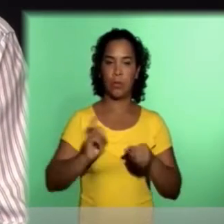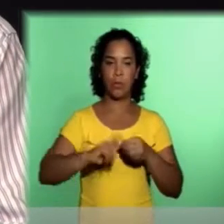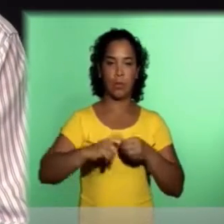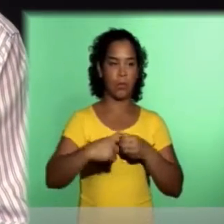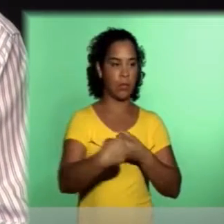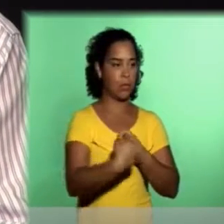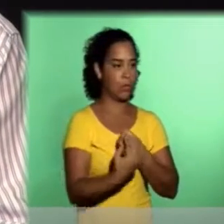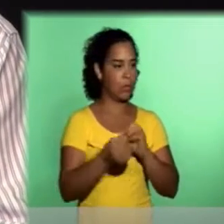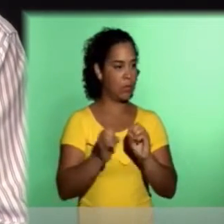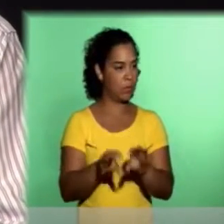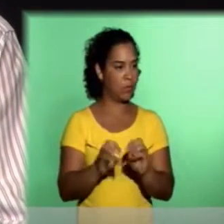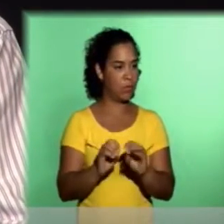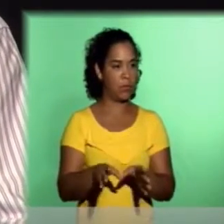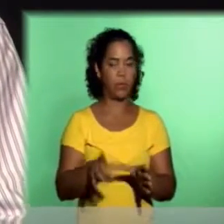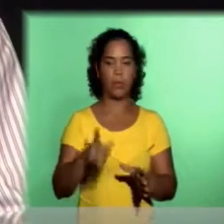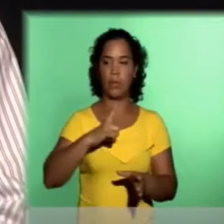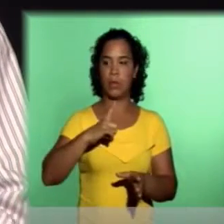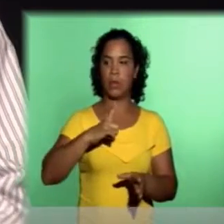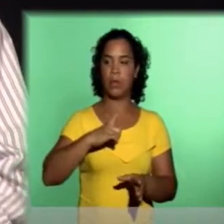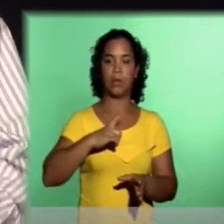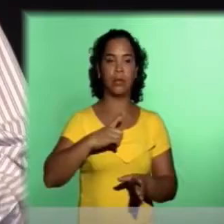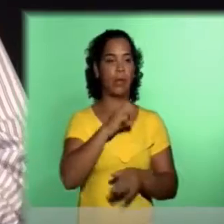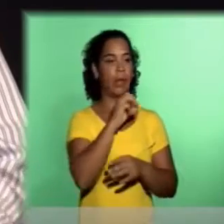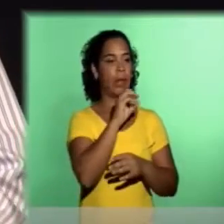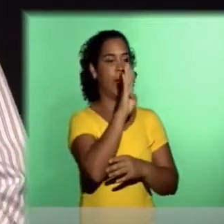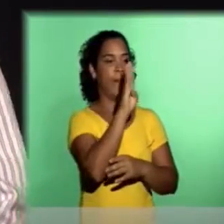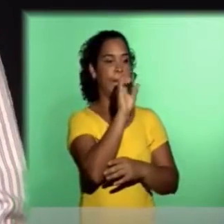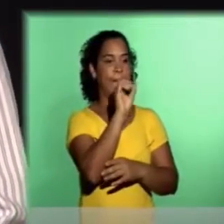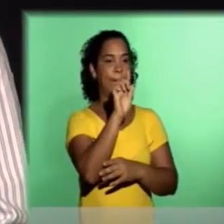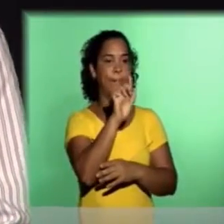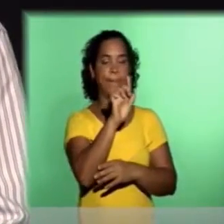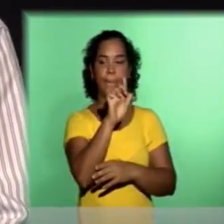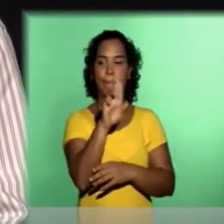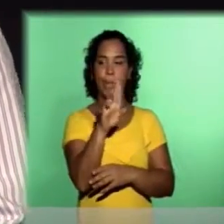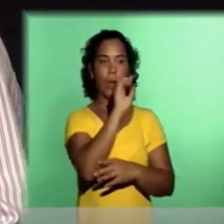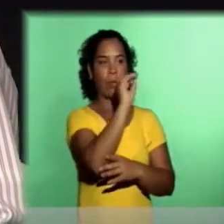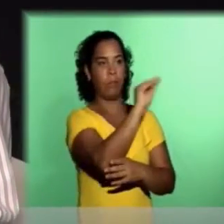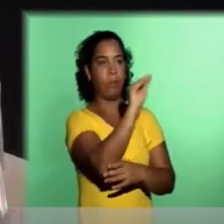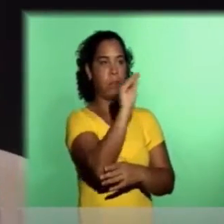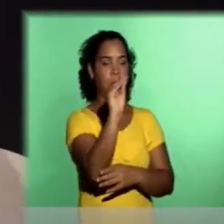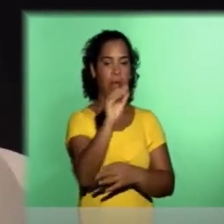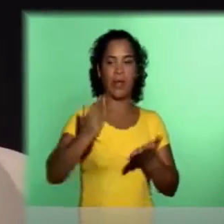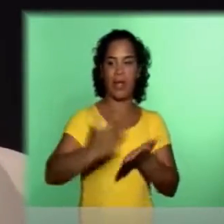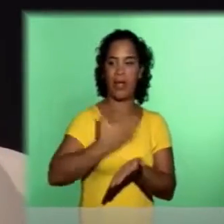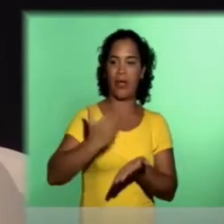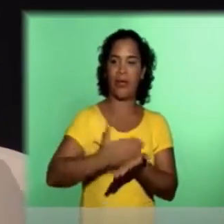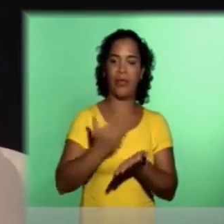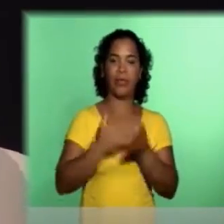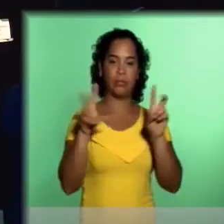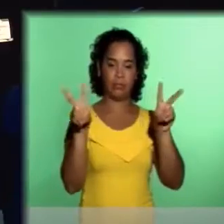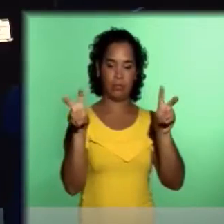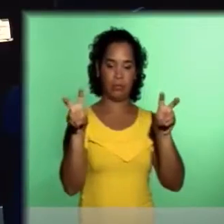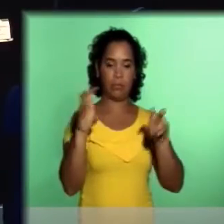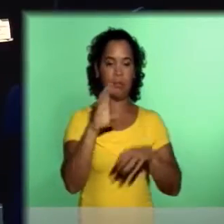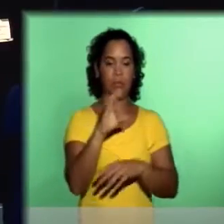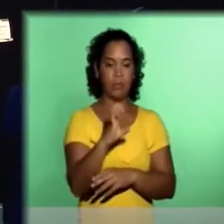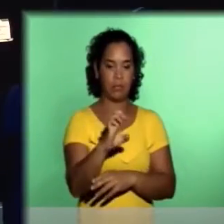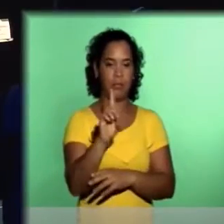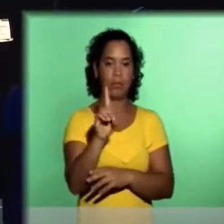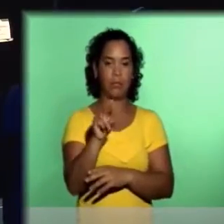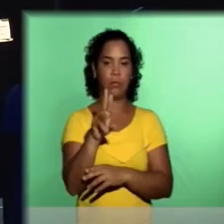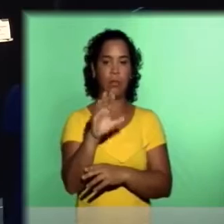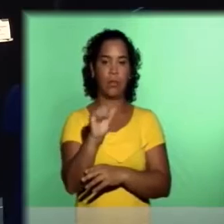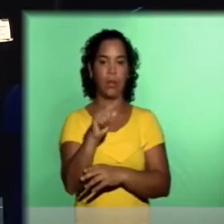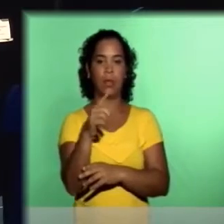Educação e possui blog na revista Educação, entre tantas outras atividades. Então, hoje o Daniel